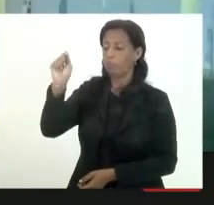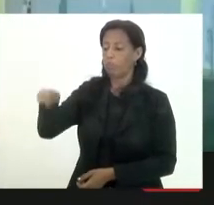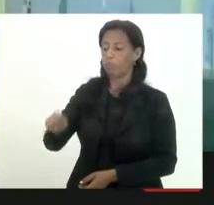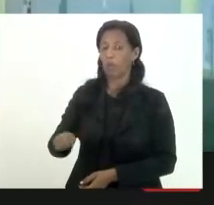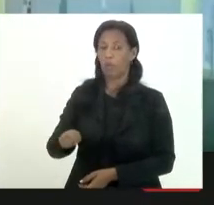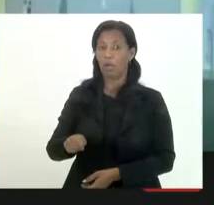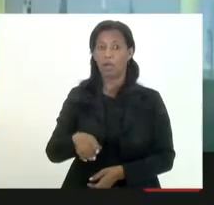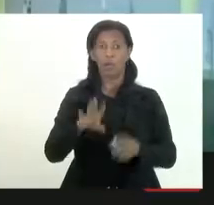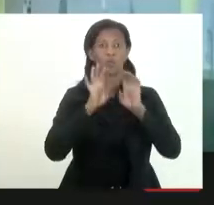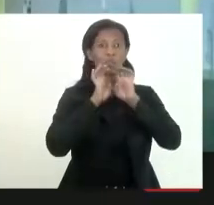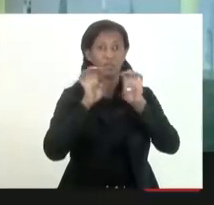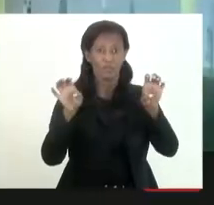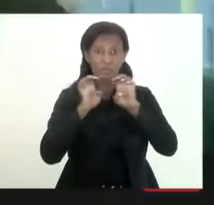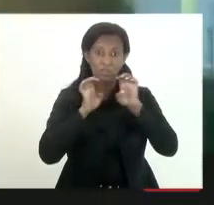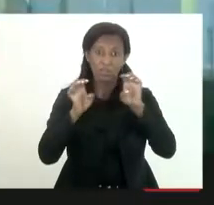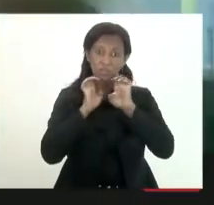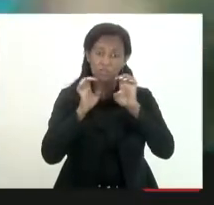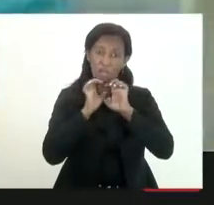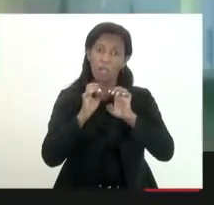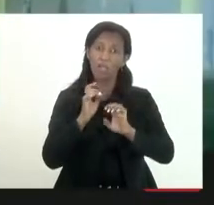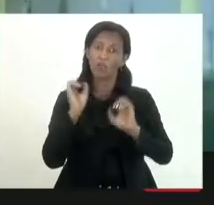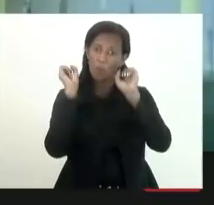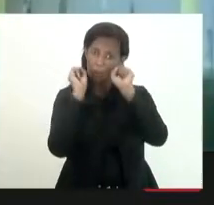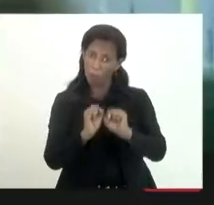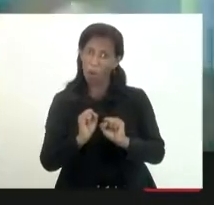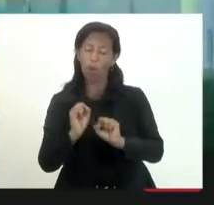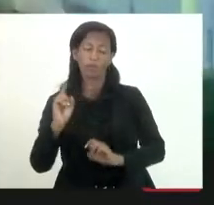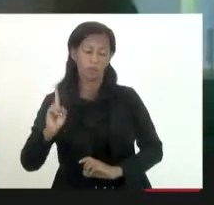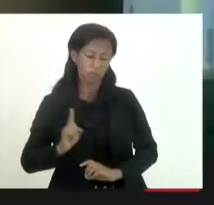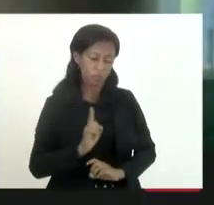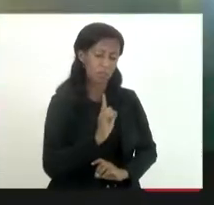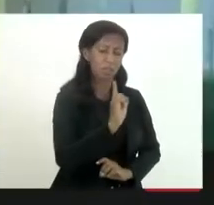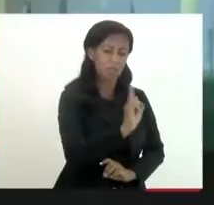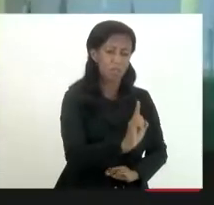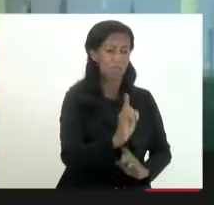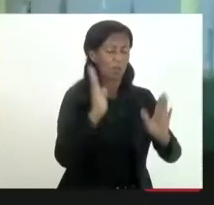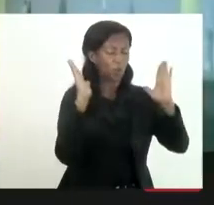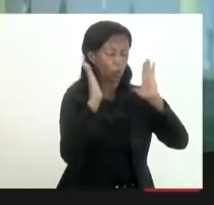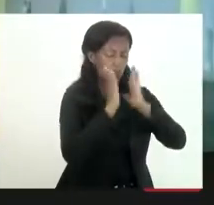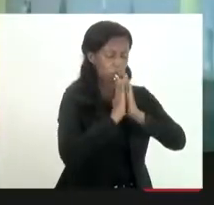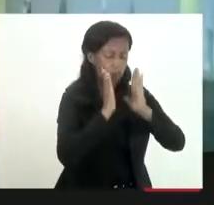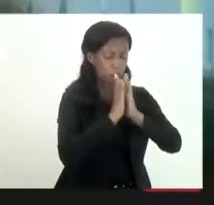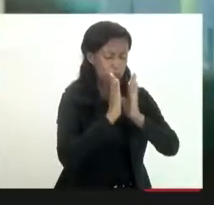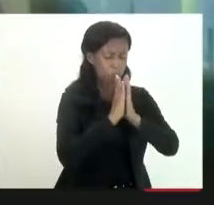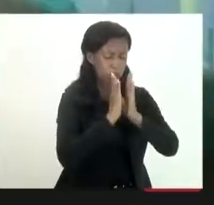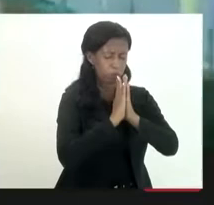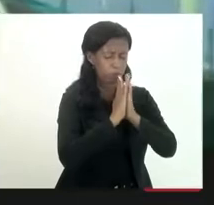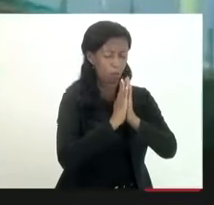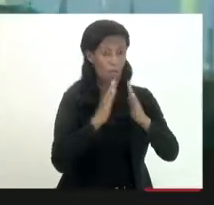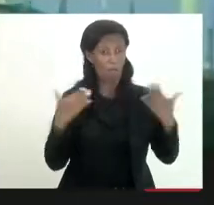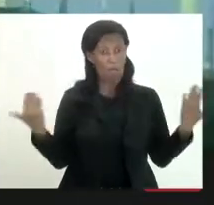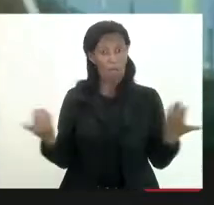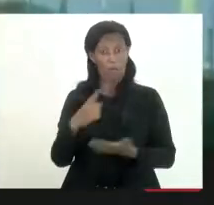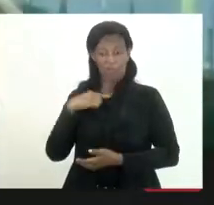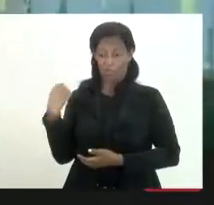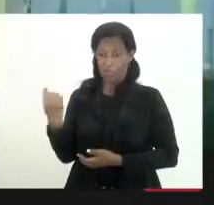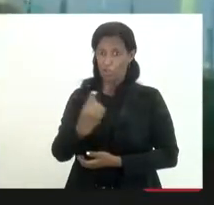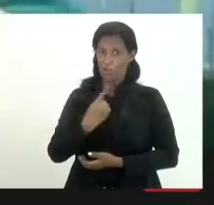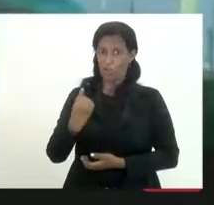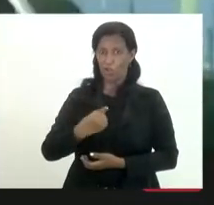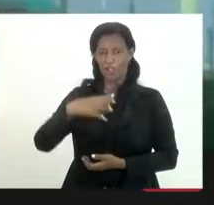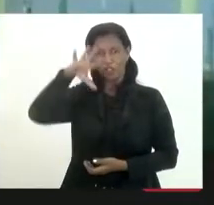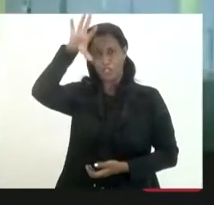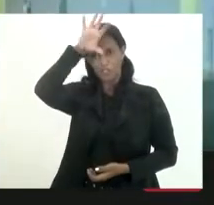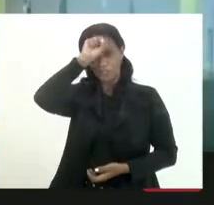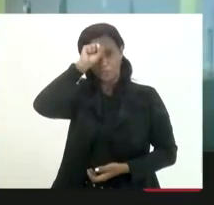Os evangélicos, eles podem fazer o mesmo, ir lá, fazer as orações. Agora, nós, de axé,